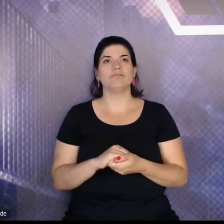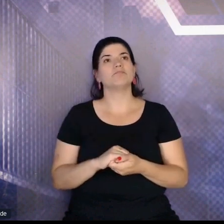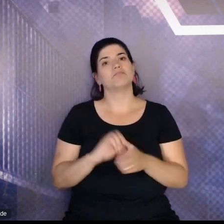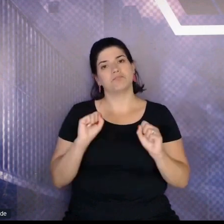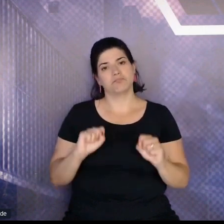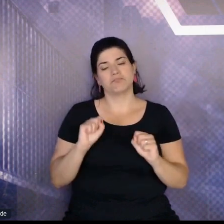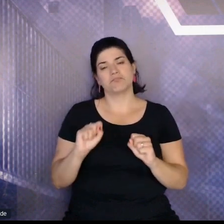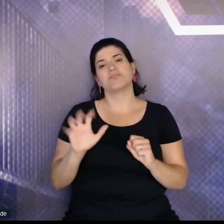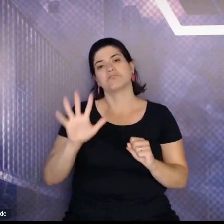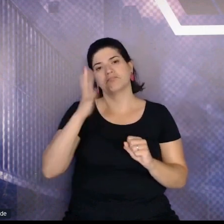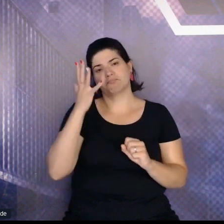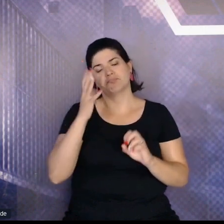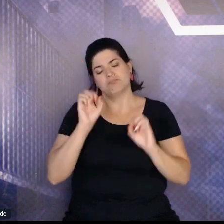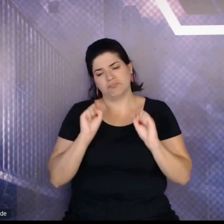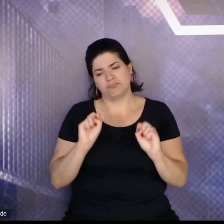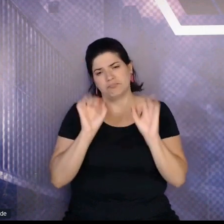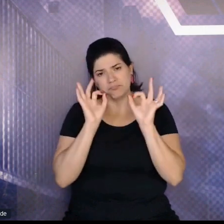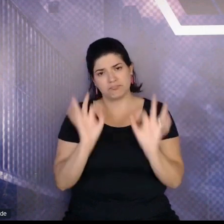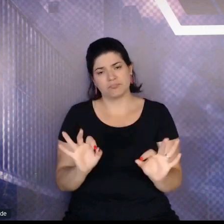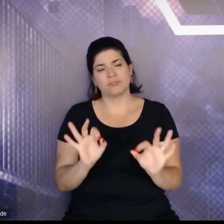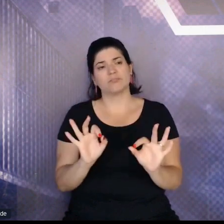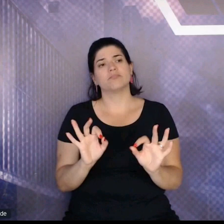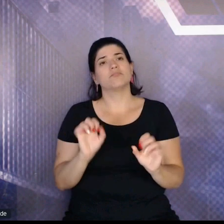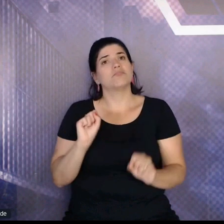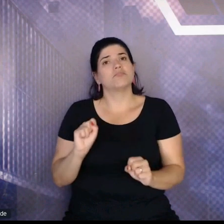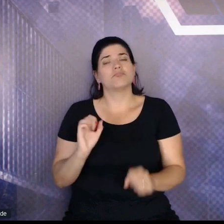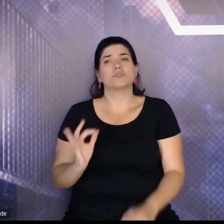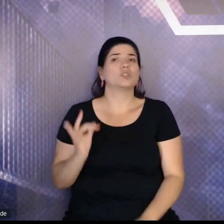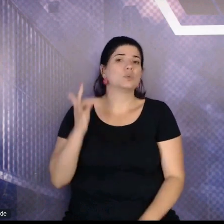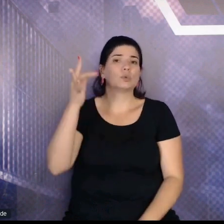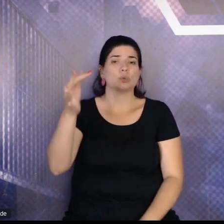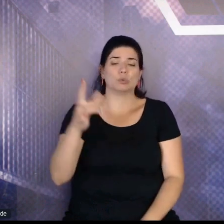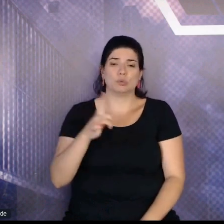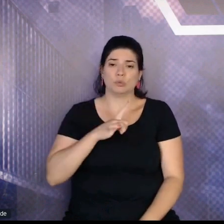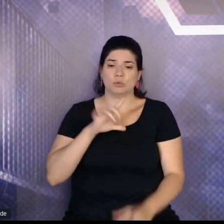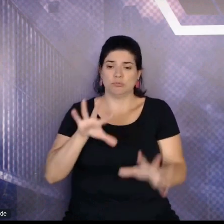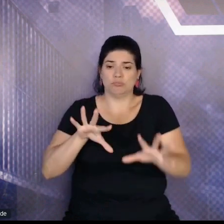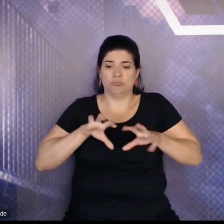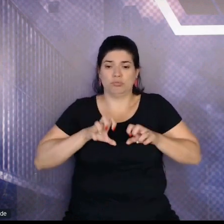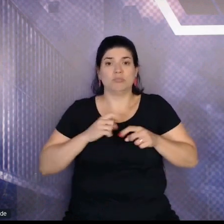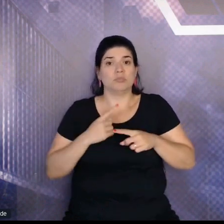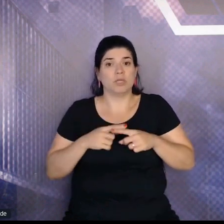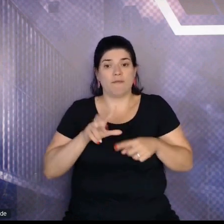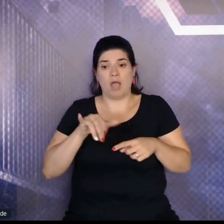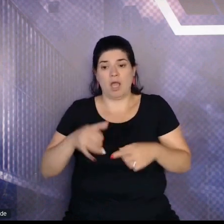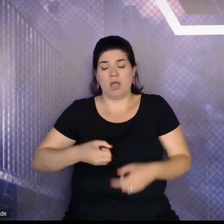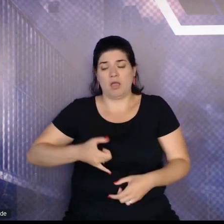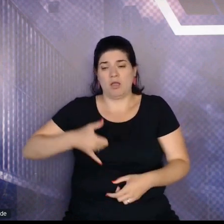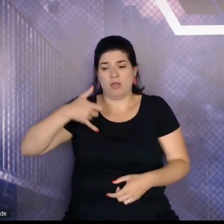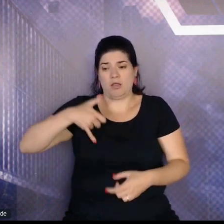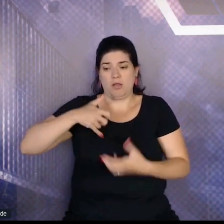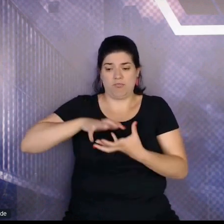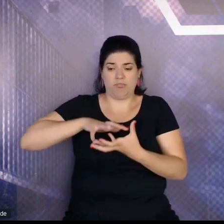eventualmente, muito possivelmente, vão ter no futuro, né? Porque a gente vai envelhecer e a gente vai